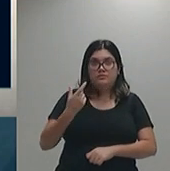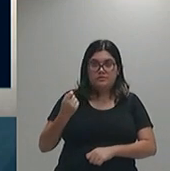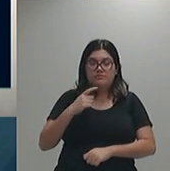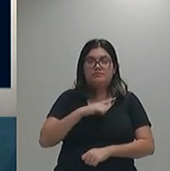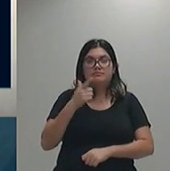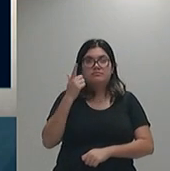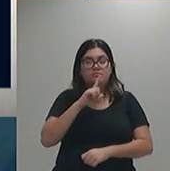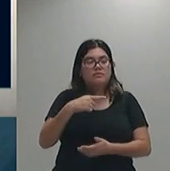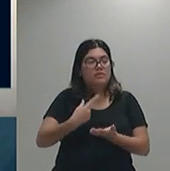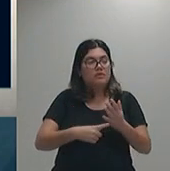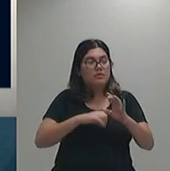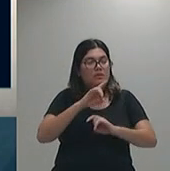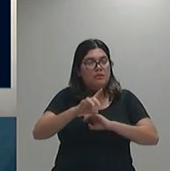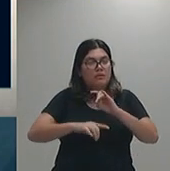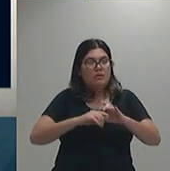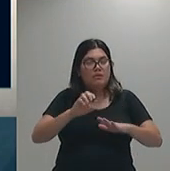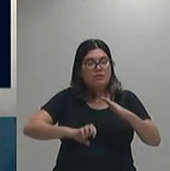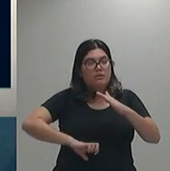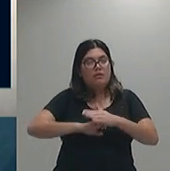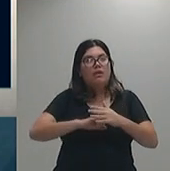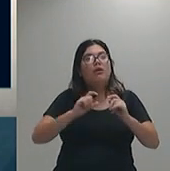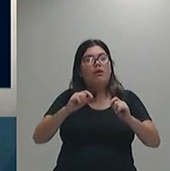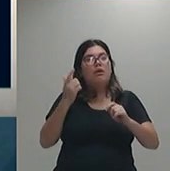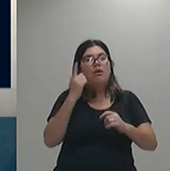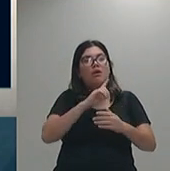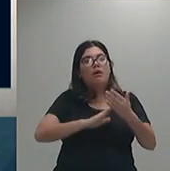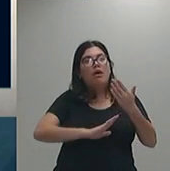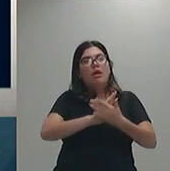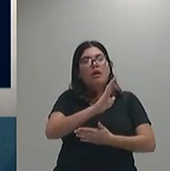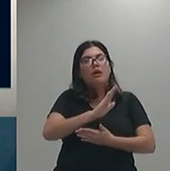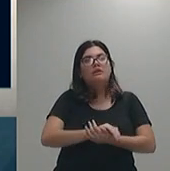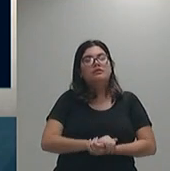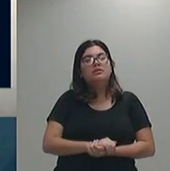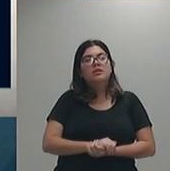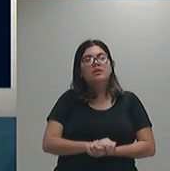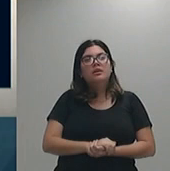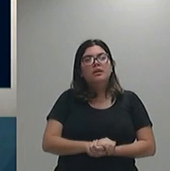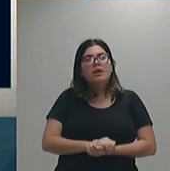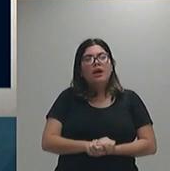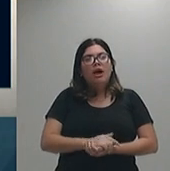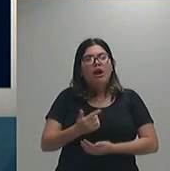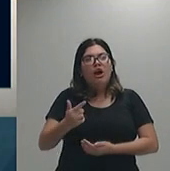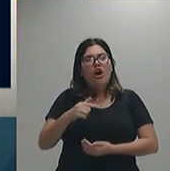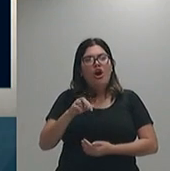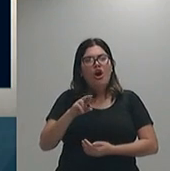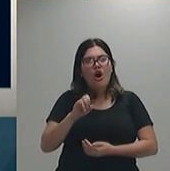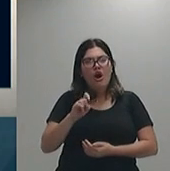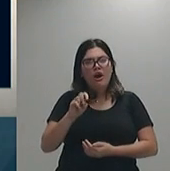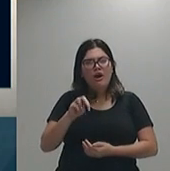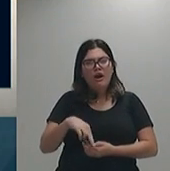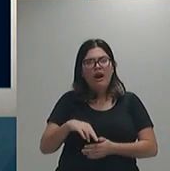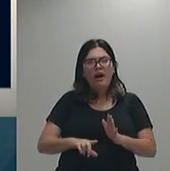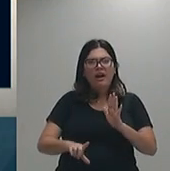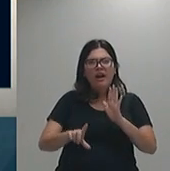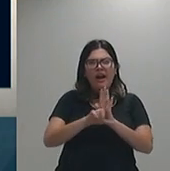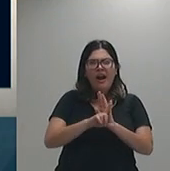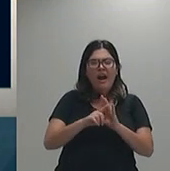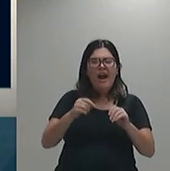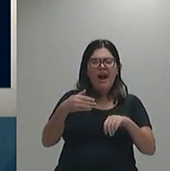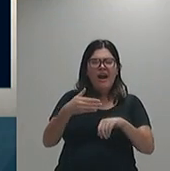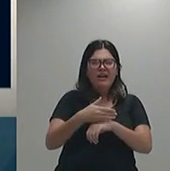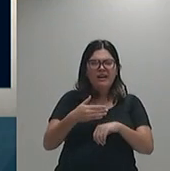da companhia aprovou o segundo quórum legal tô abrindo as para o ingresso de ação de